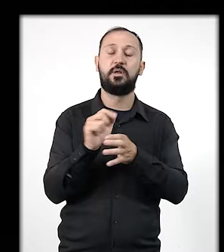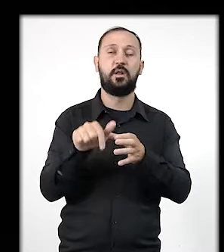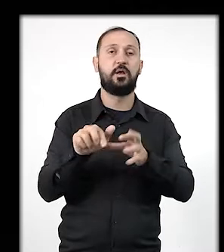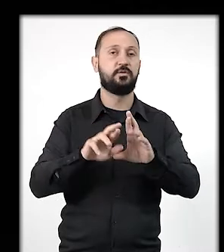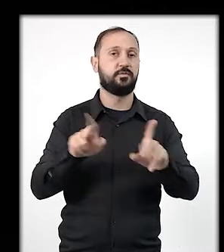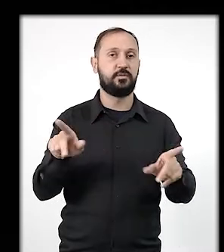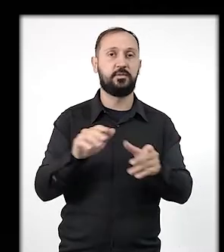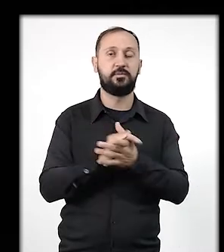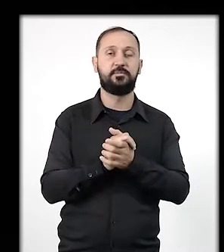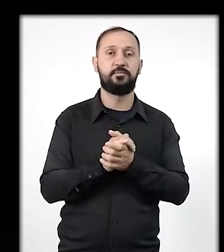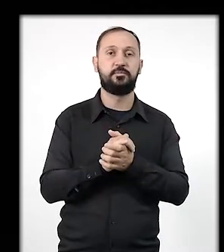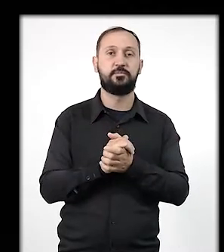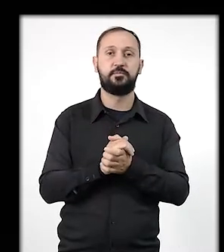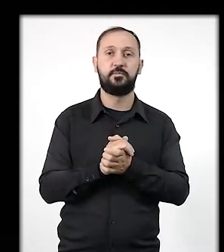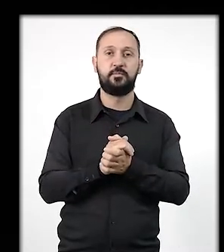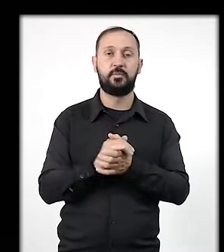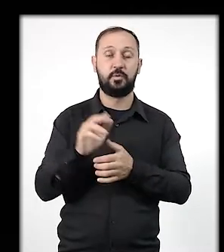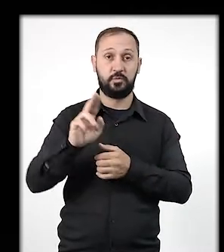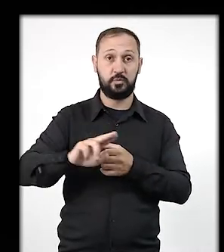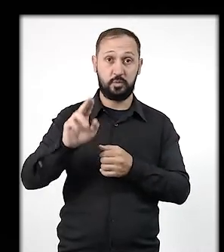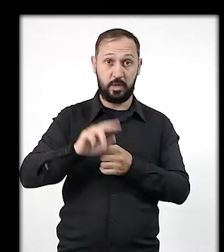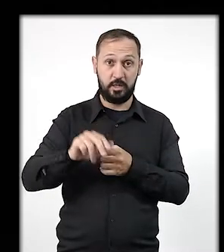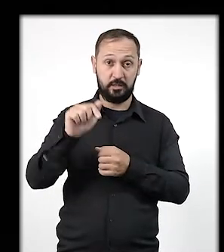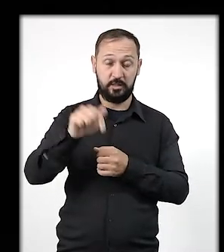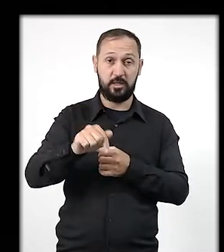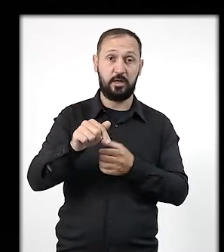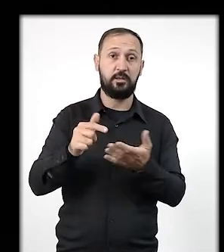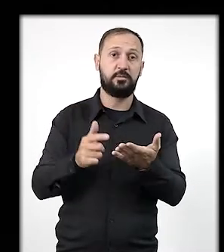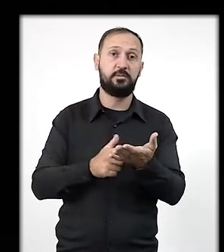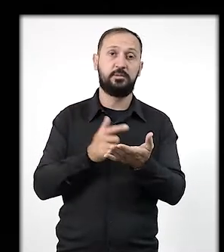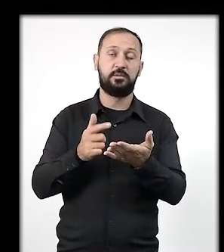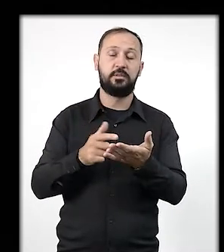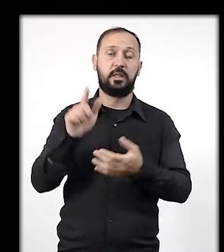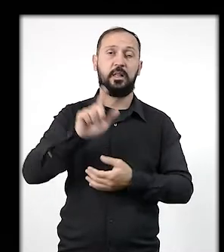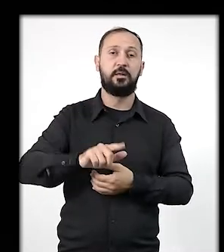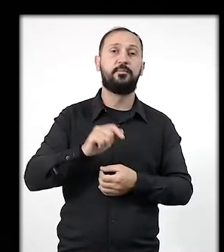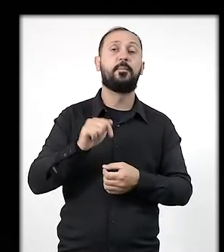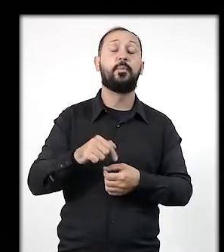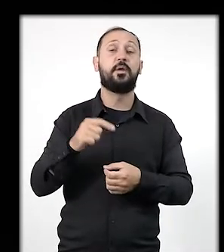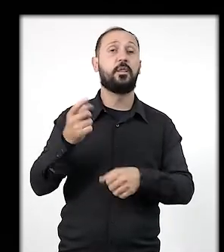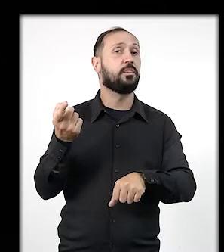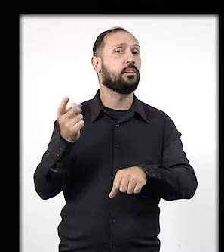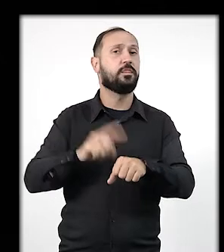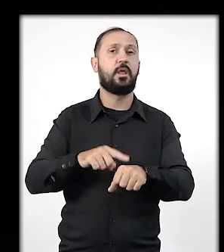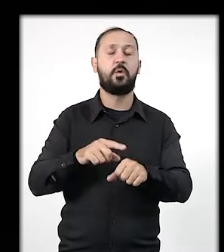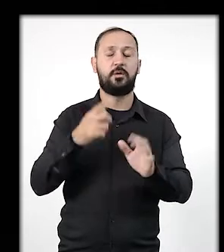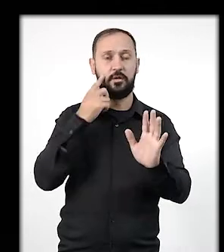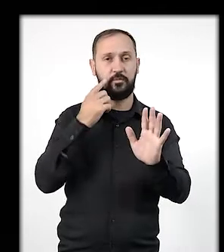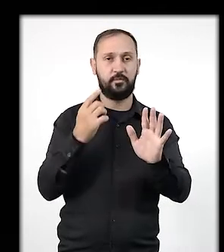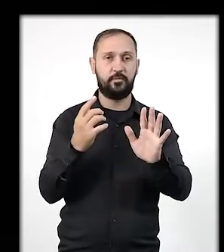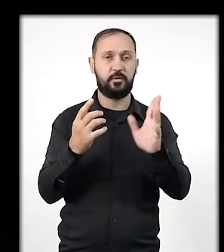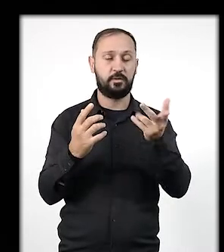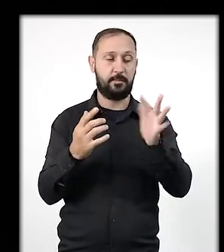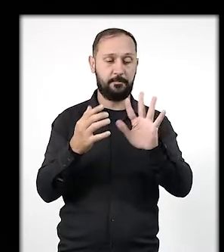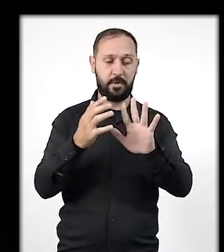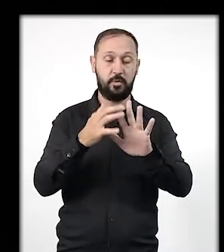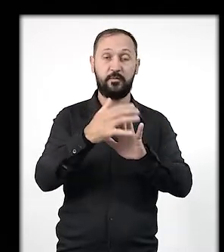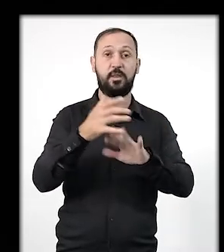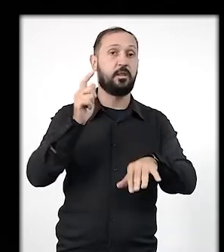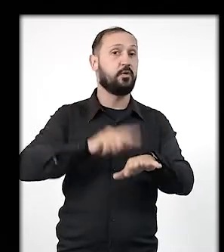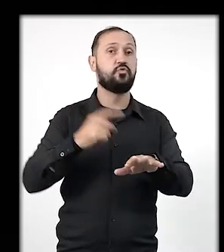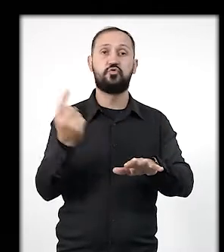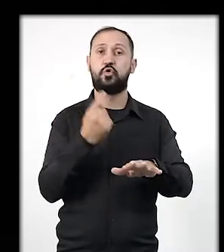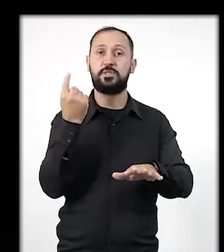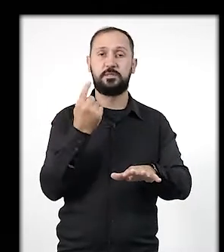ele se diferencia dos usuais na literatura, porque ele faz de forma automatizada a leitura da medida dos